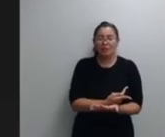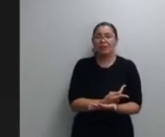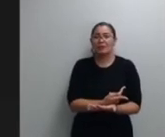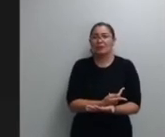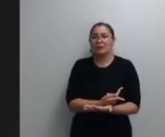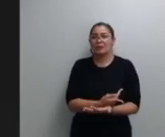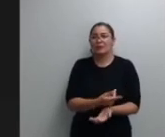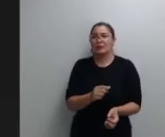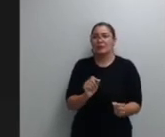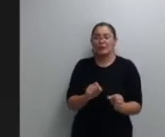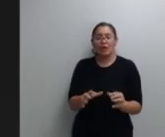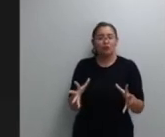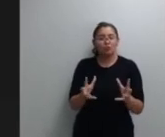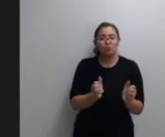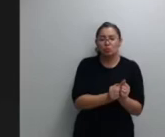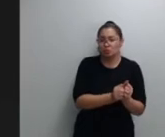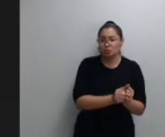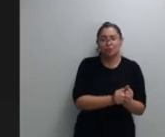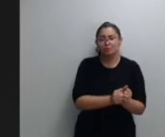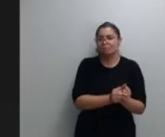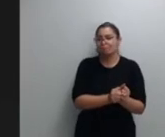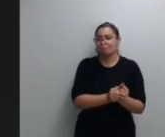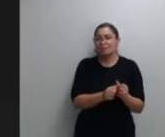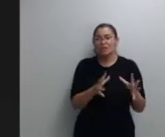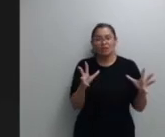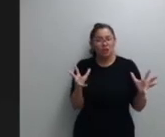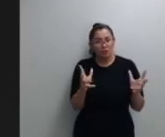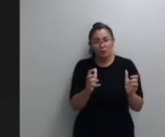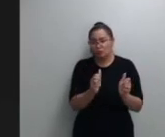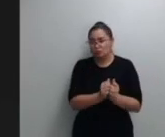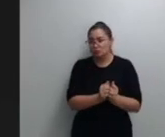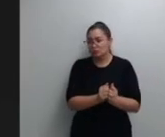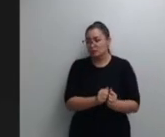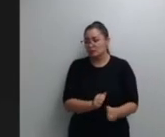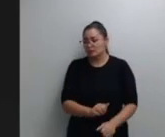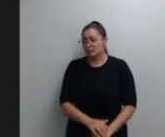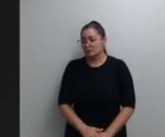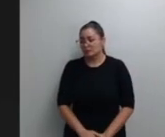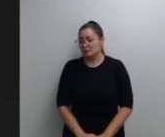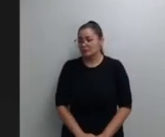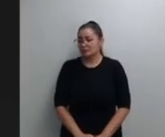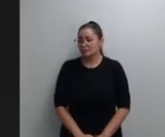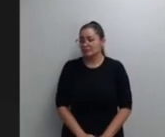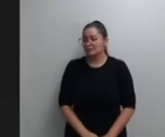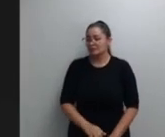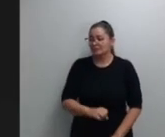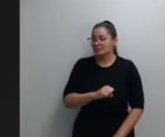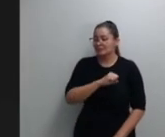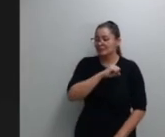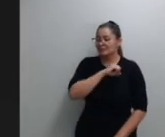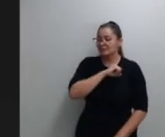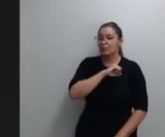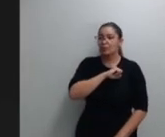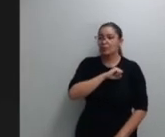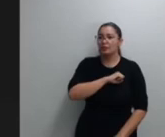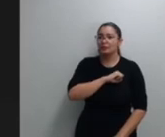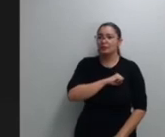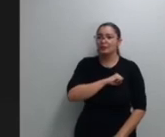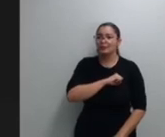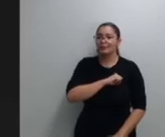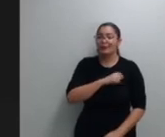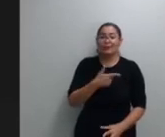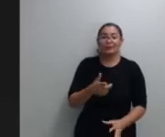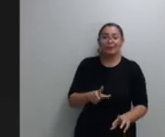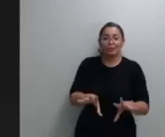conjugada, estava mesclada com o quê? Com o número máximo de títulos, porque senão seria o